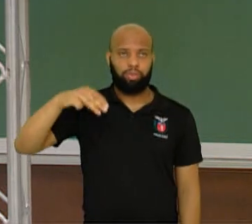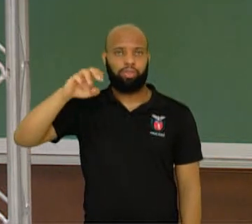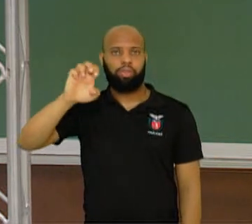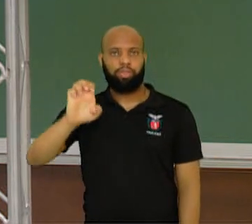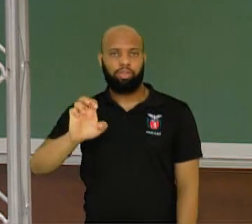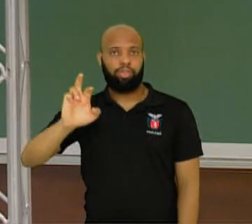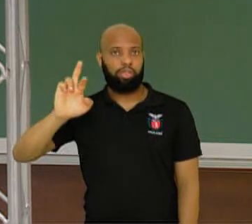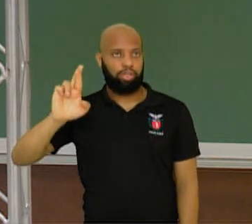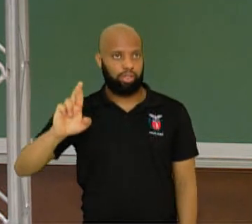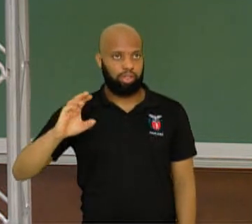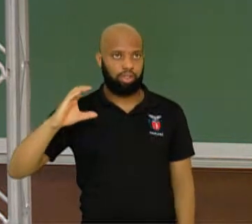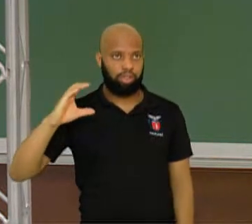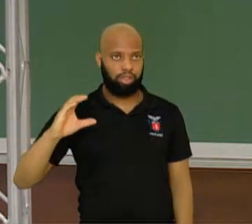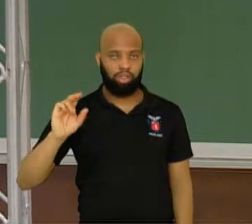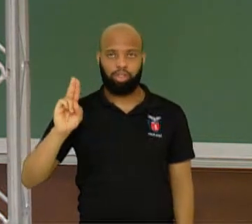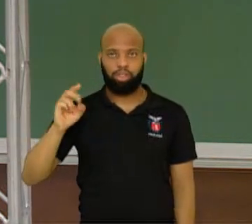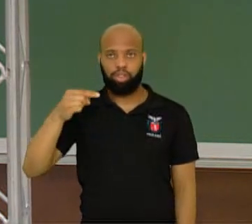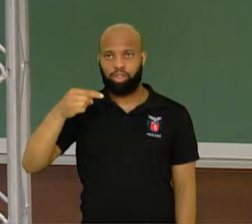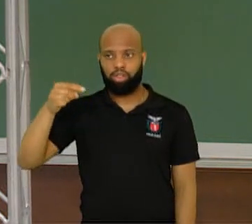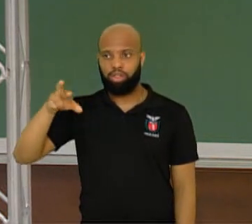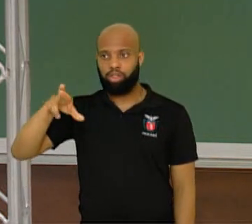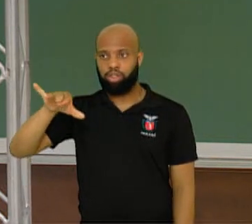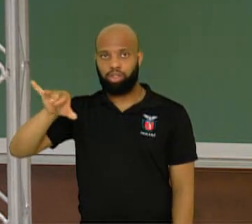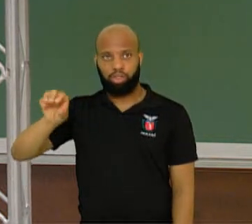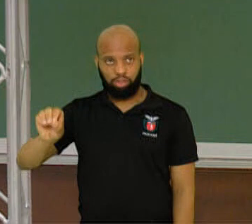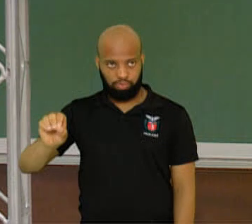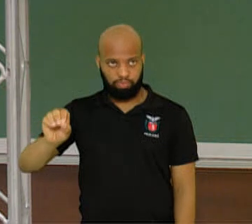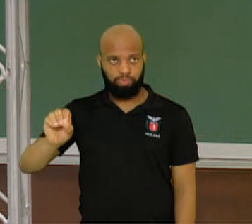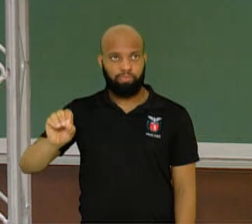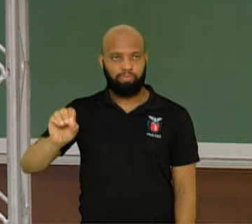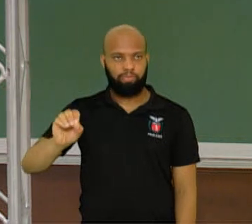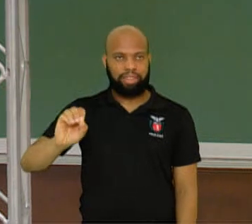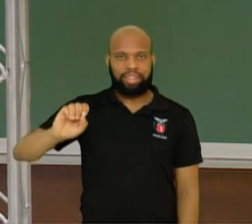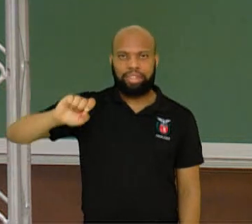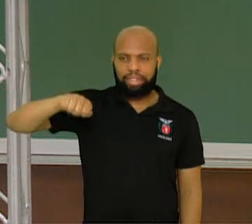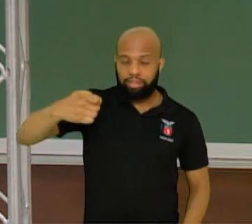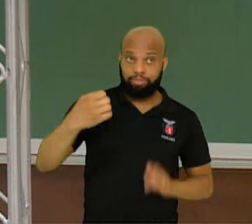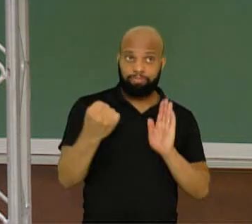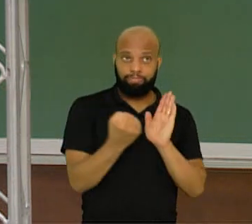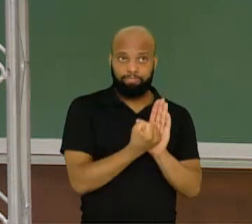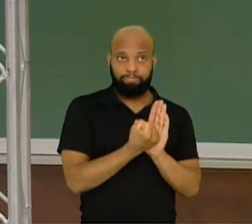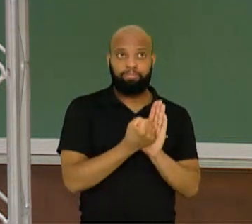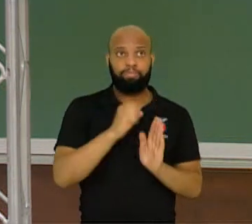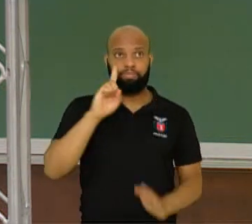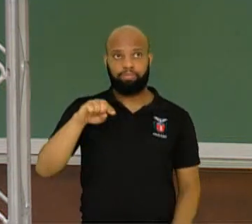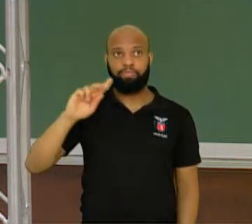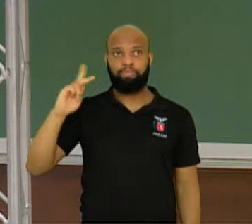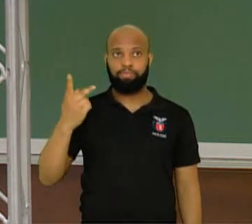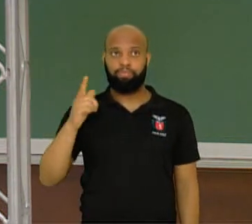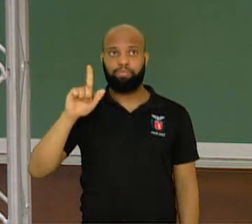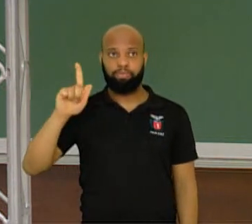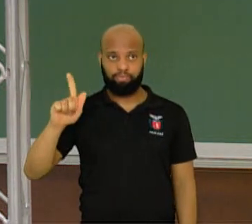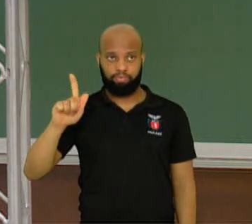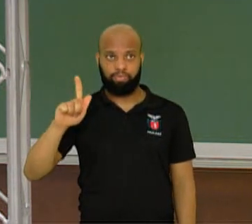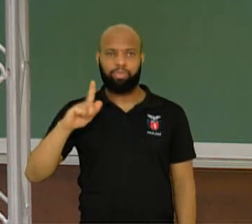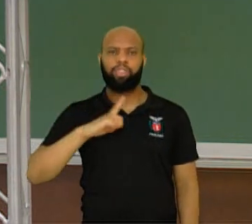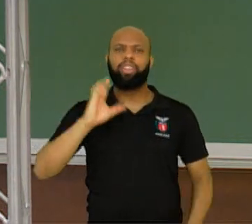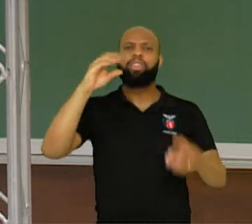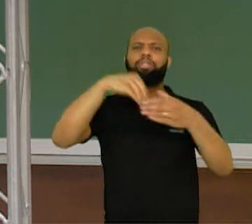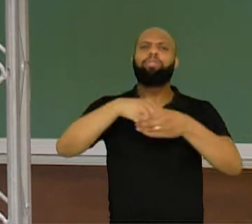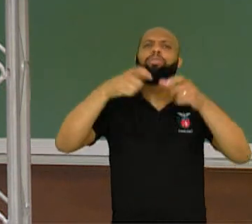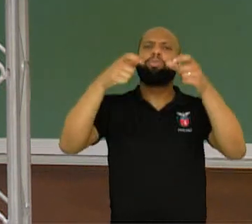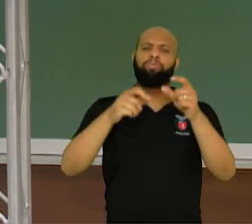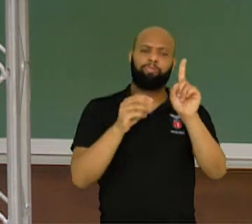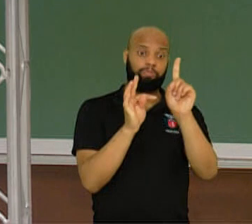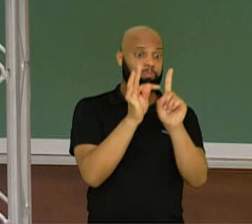mercúrio. E eu encontro o mercúrio dentro dos termômetros. Tem um númerozinho lá, 80. Ele